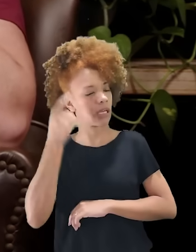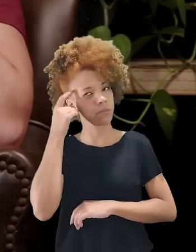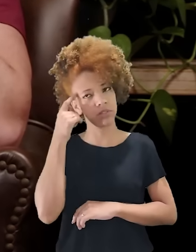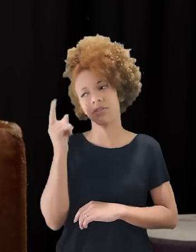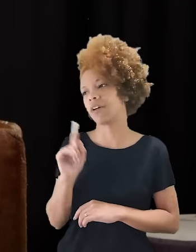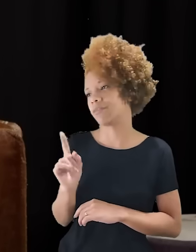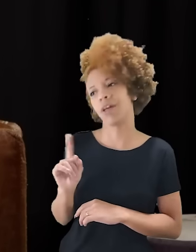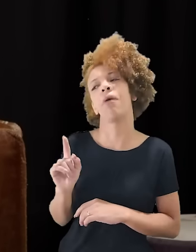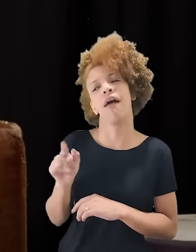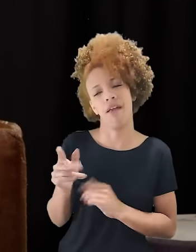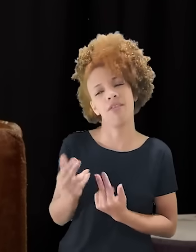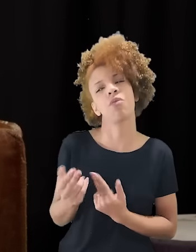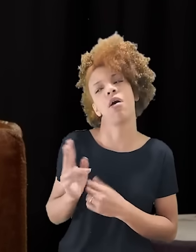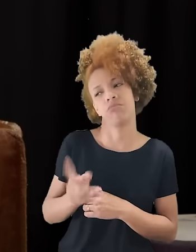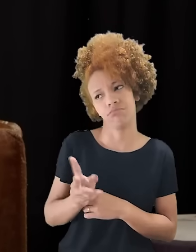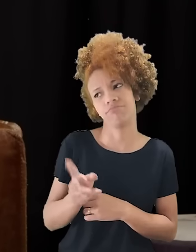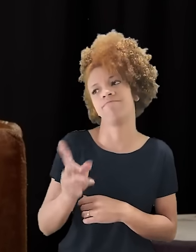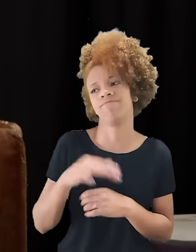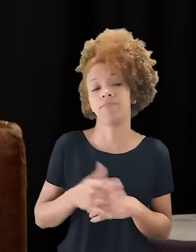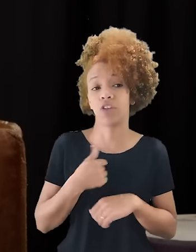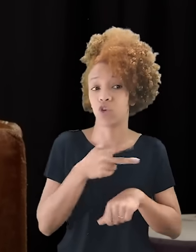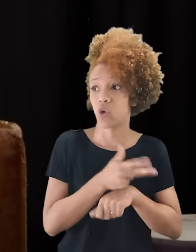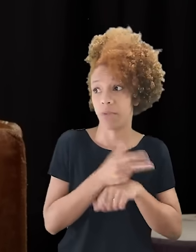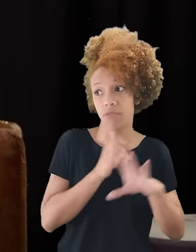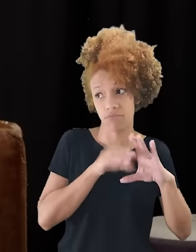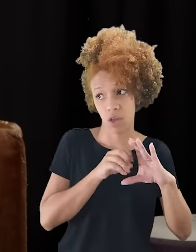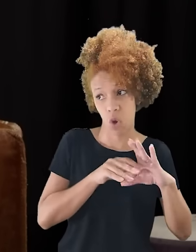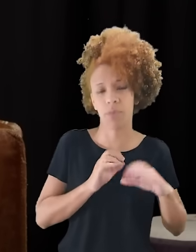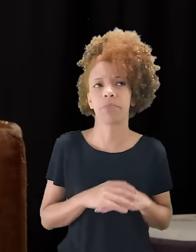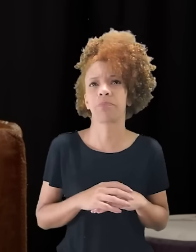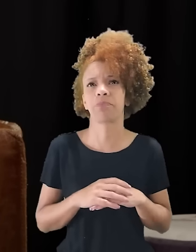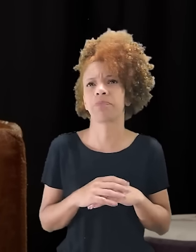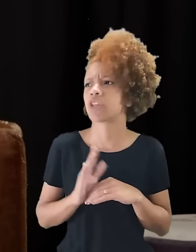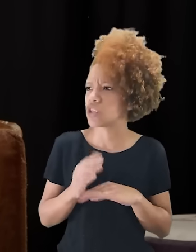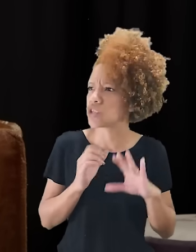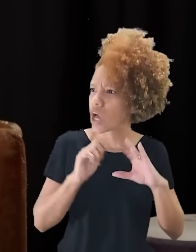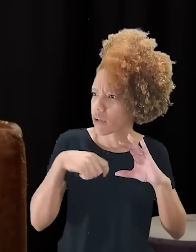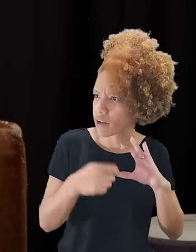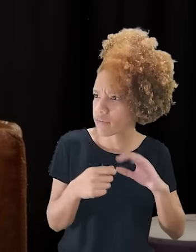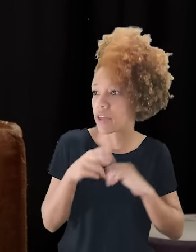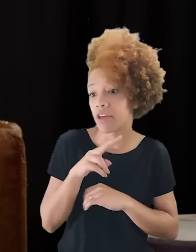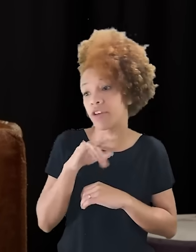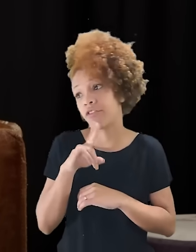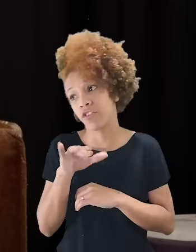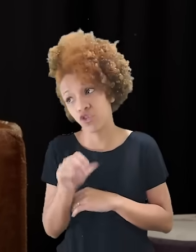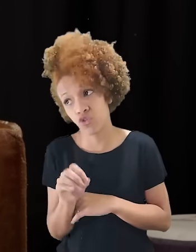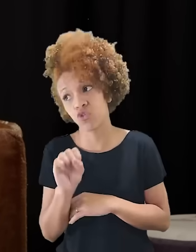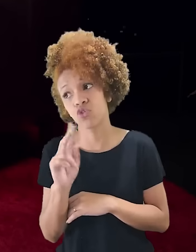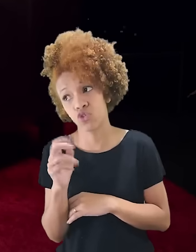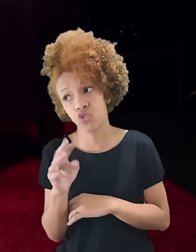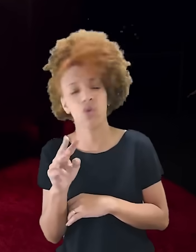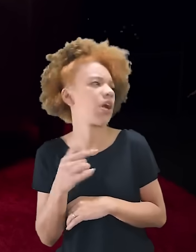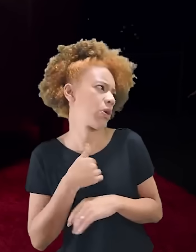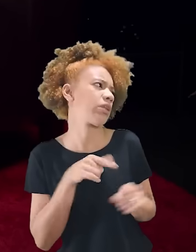cabeça não é assim e continua assim inclusive quando eu fui gravar na Globo que eu gravei vocês terem noção Já gravei vide Show pô eu também